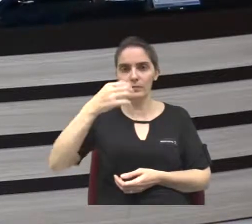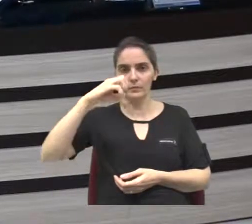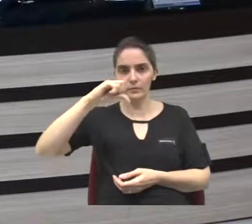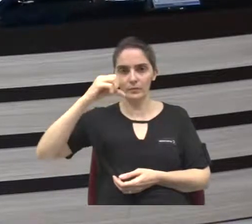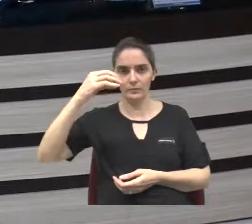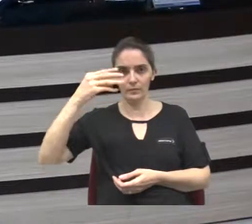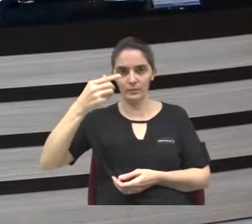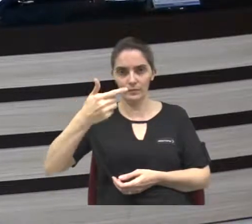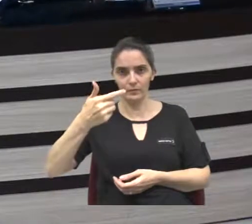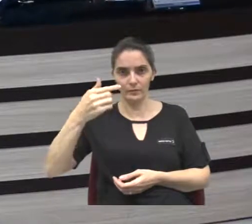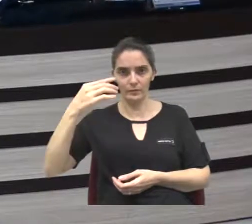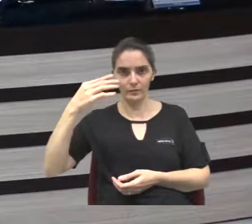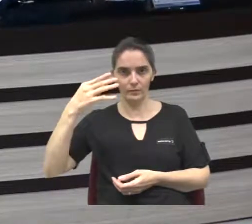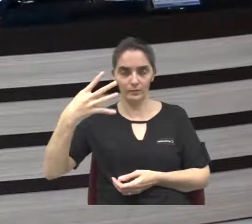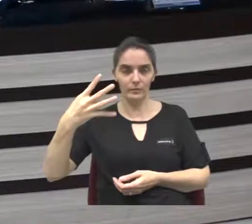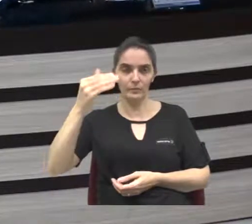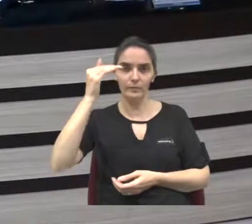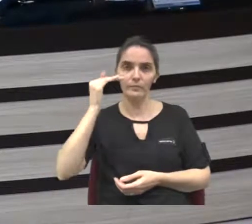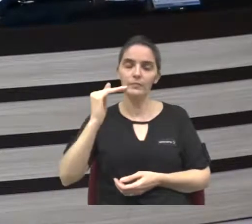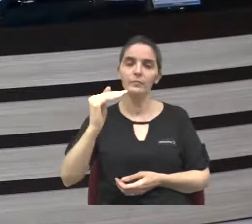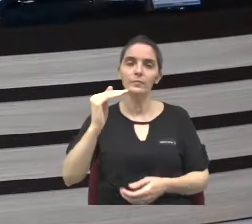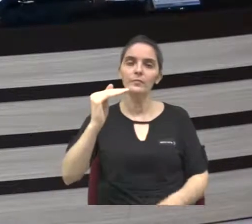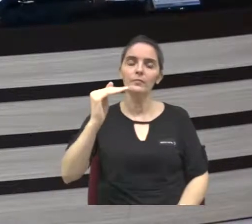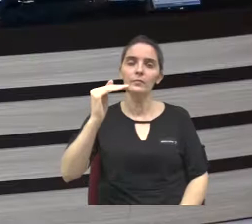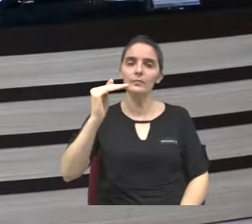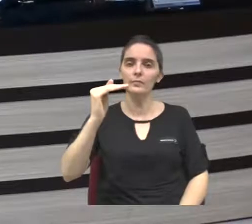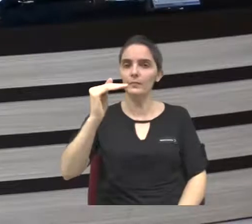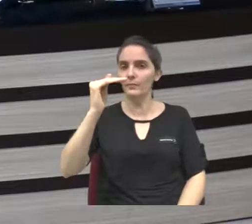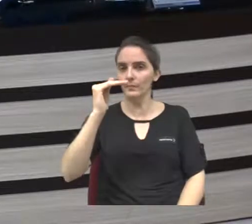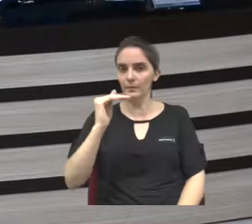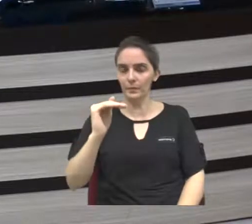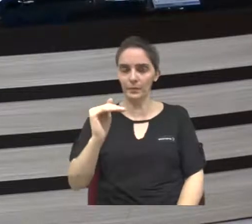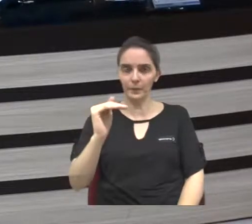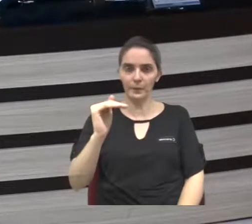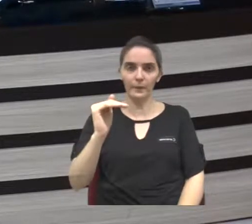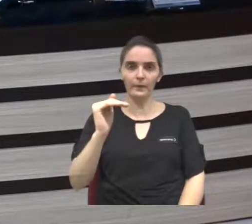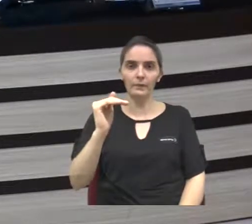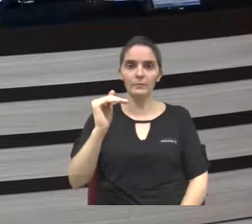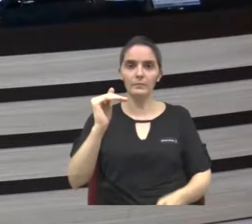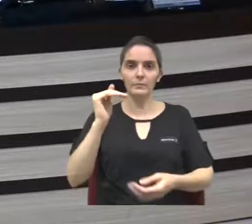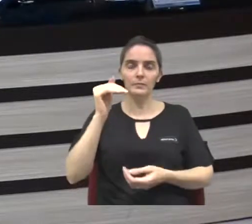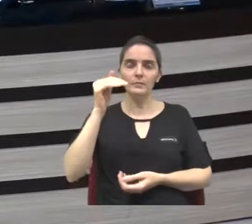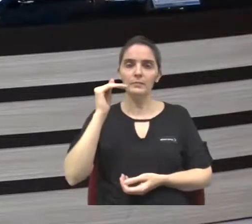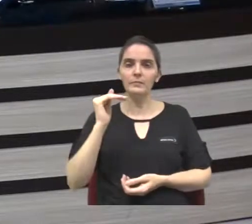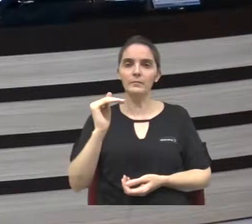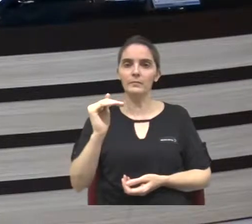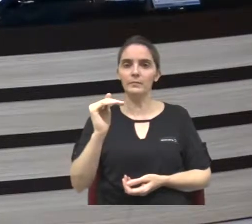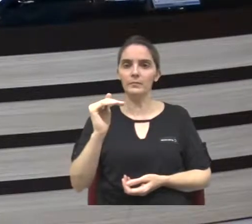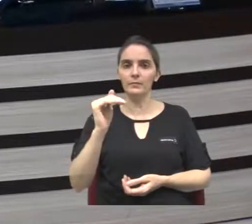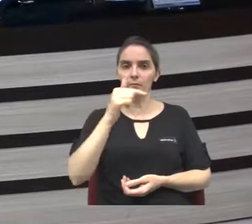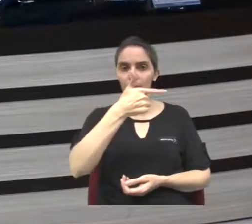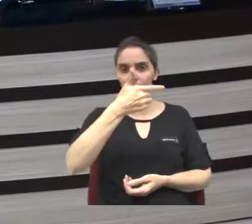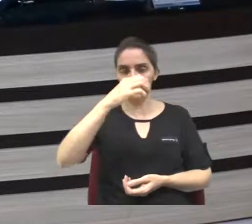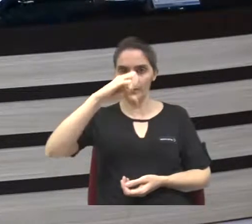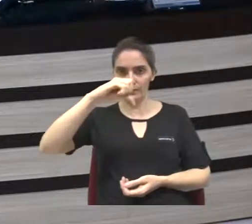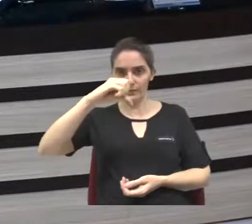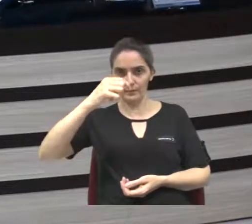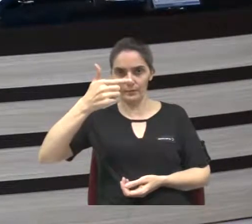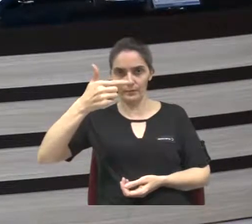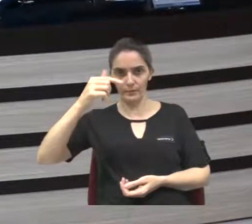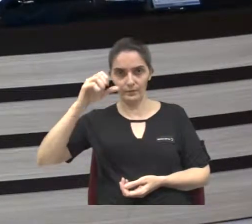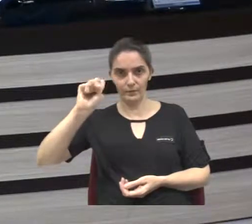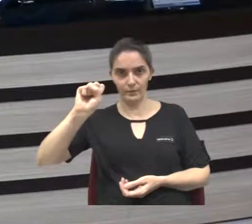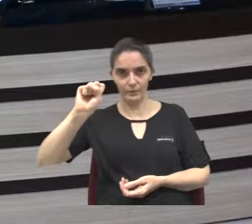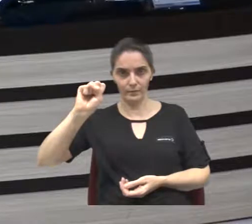.925, barra 19, 2.926, barra 19, 2.928, barra 19, 2.929,